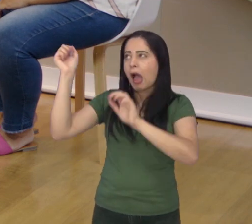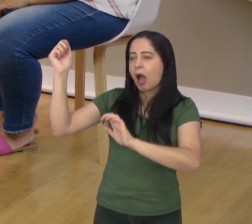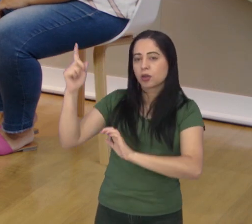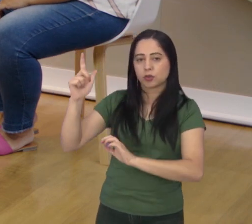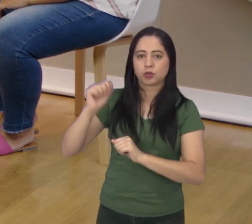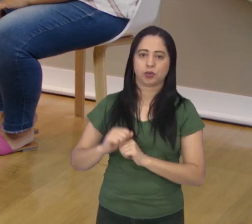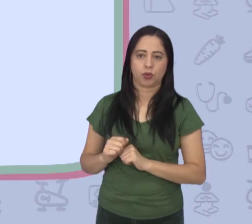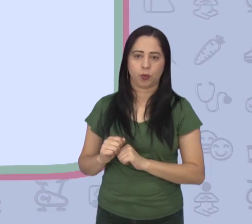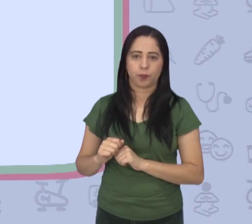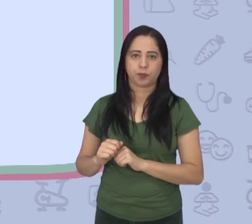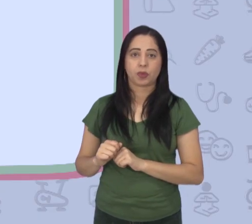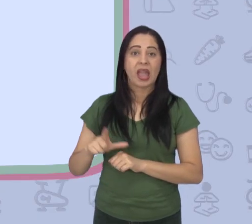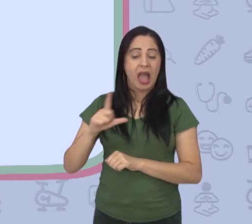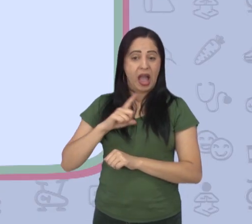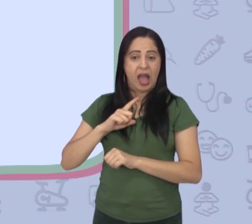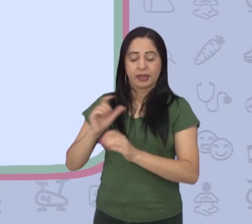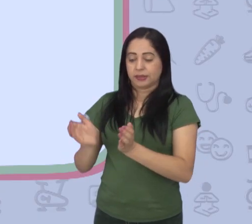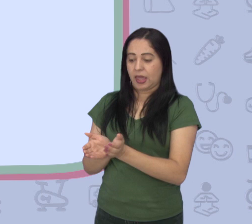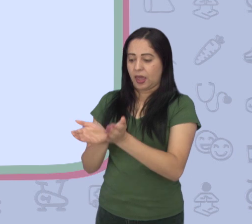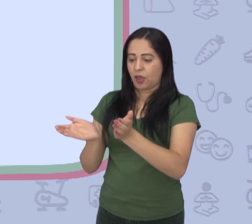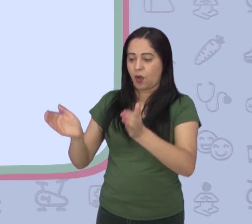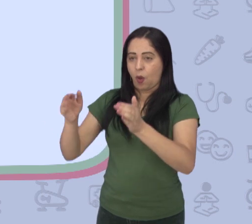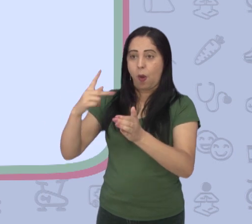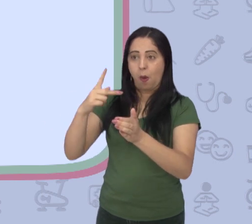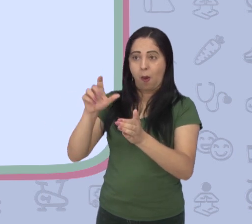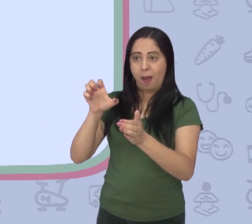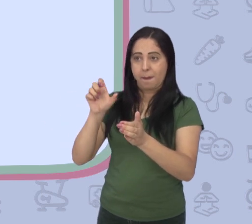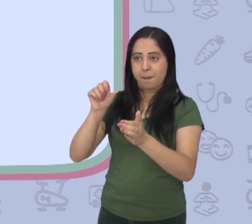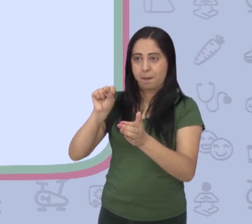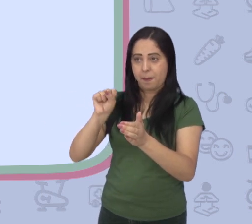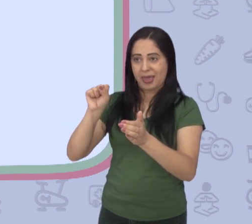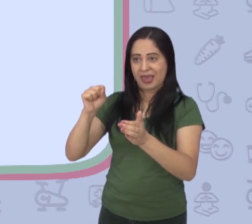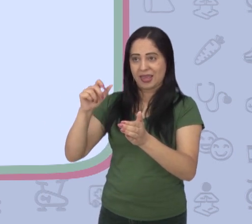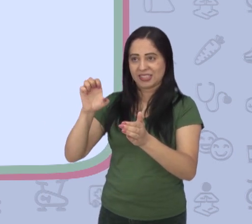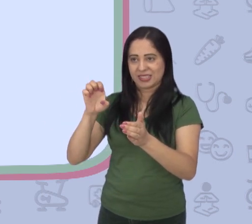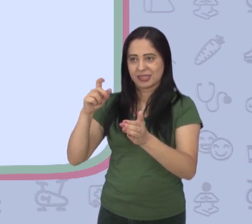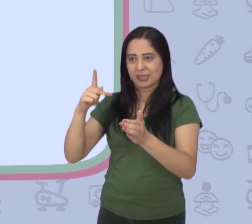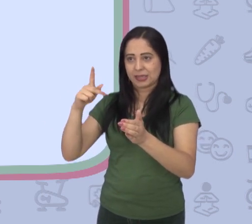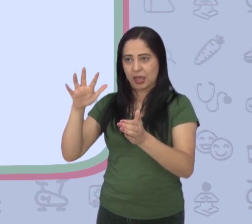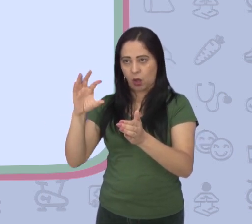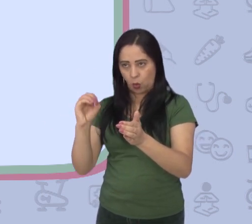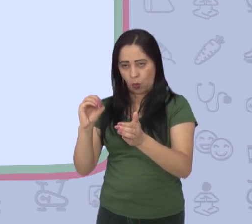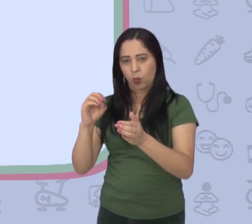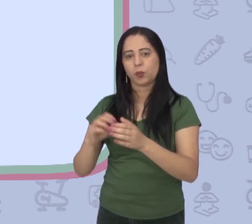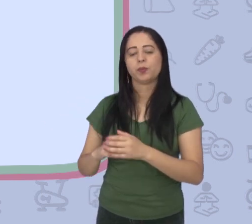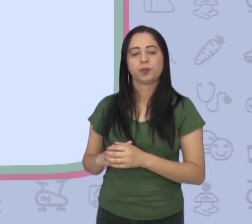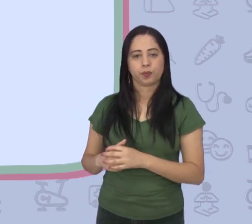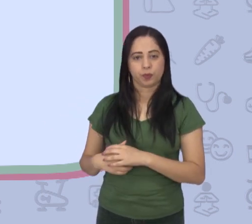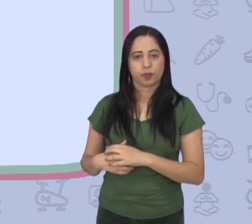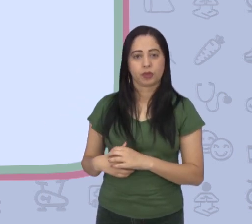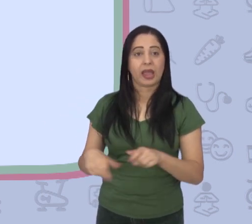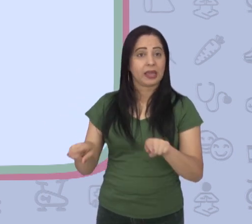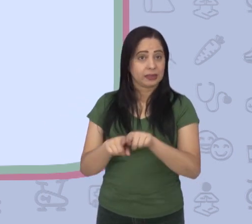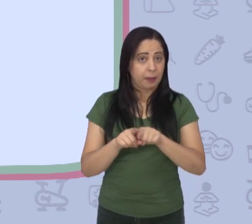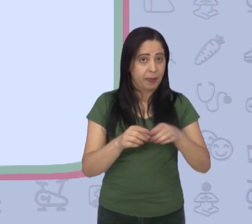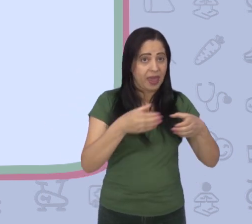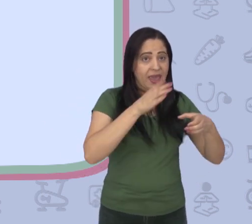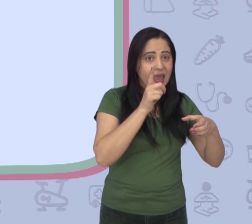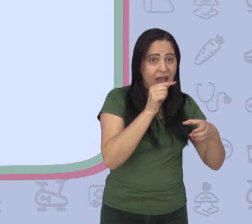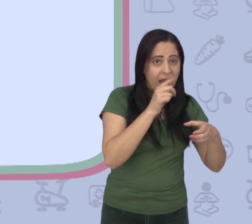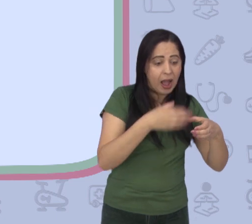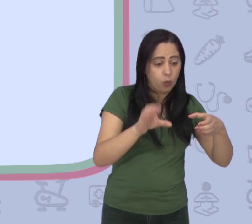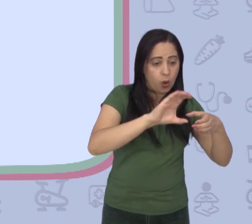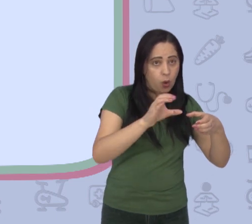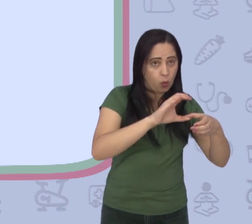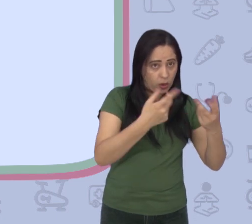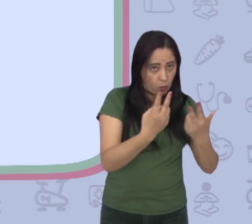o pessegueiro já é um porte maior, aí eu preciso de um espaço maior, mas vai muito bem em varanda também. A rega também, mesma coisa,